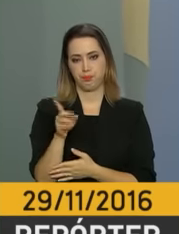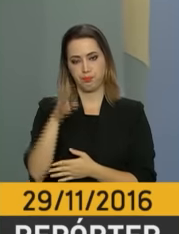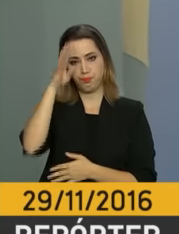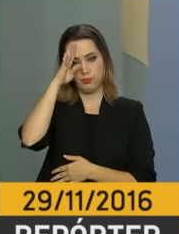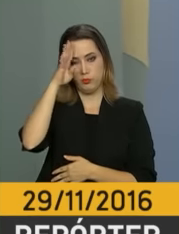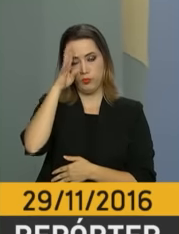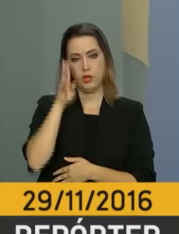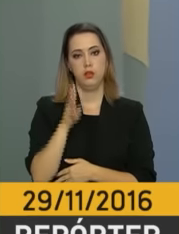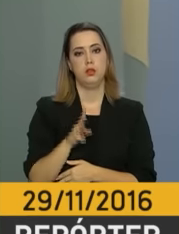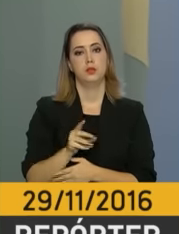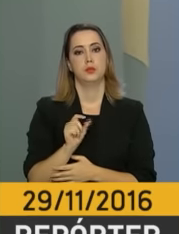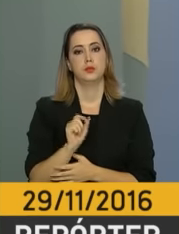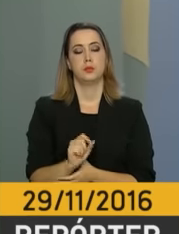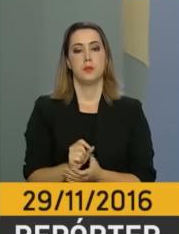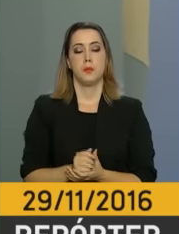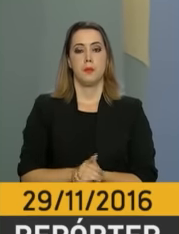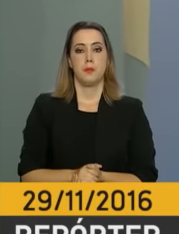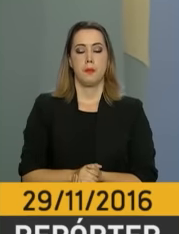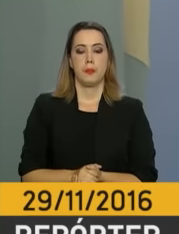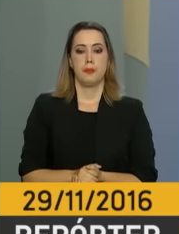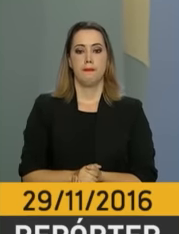quarta-feira, 29 de novembro.